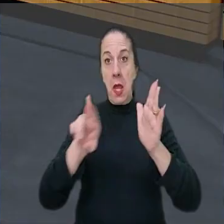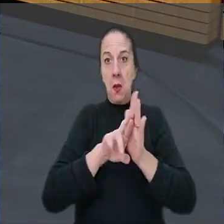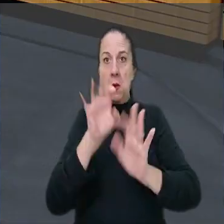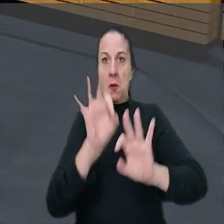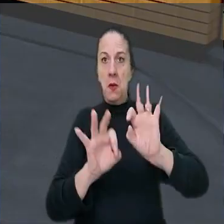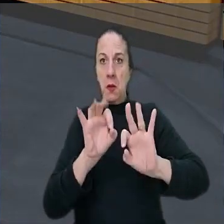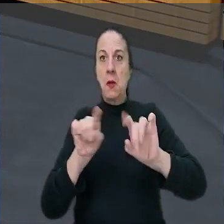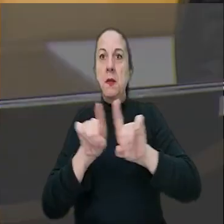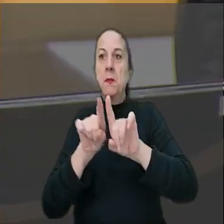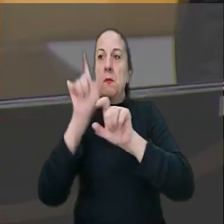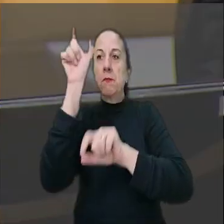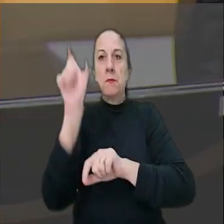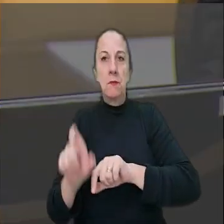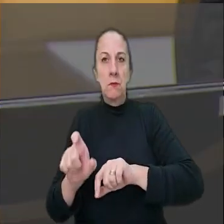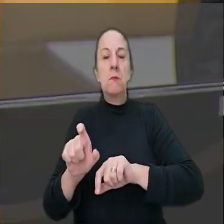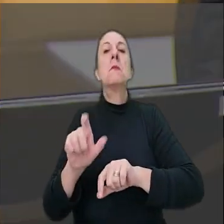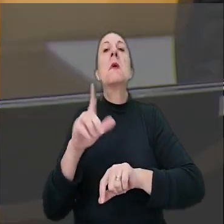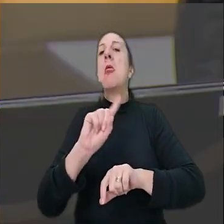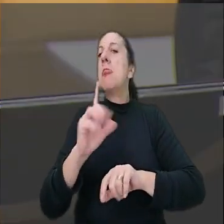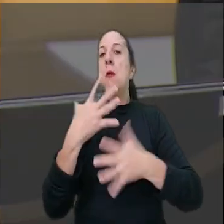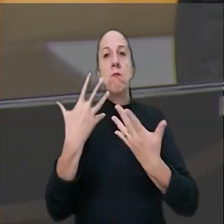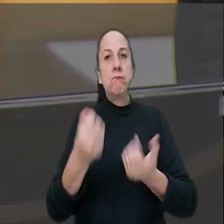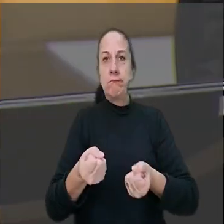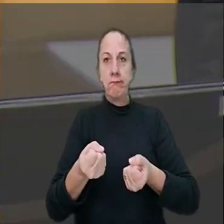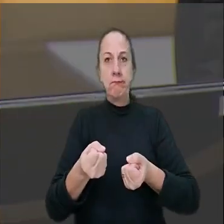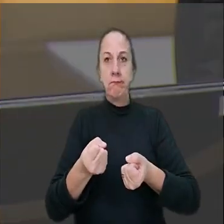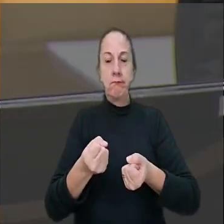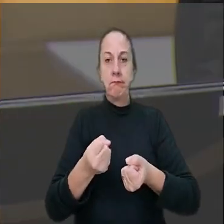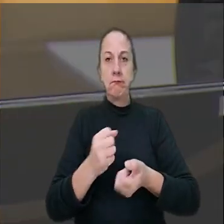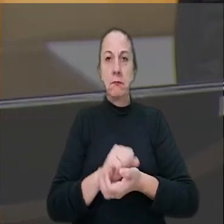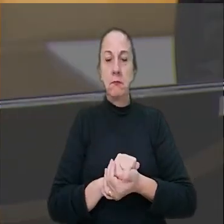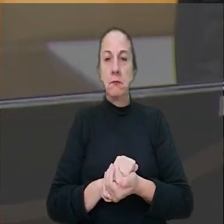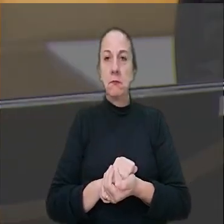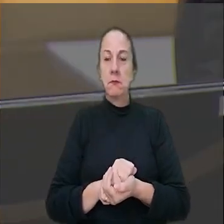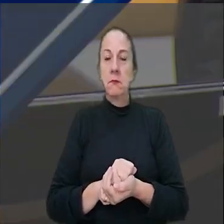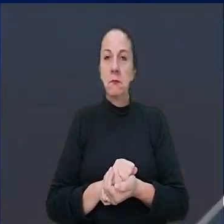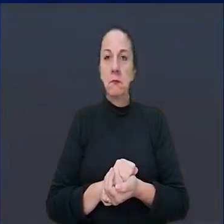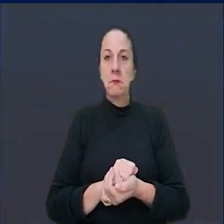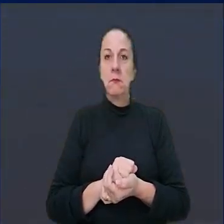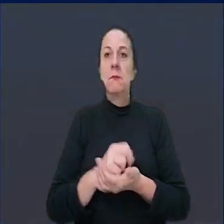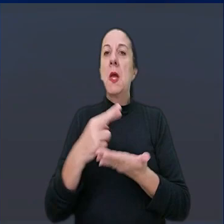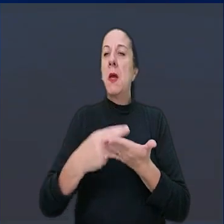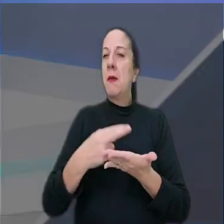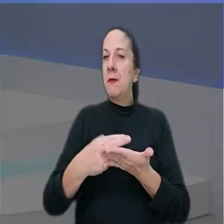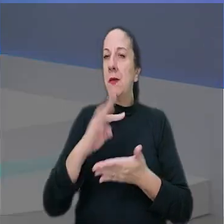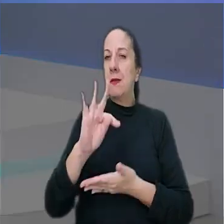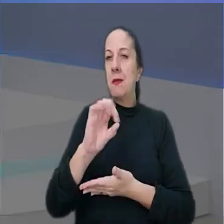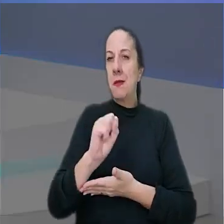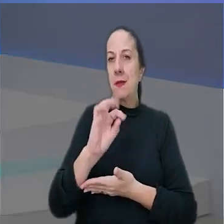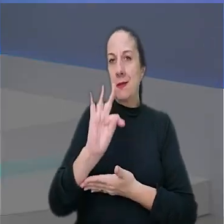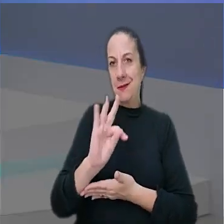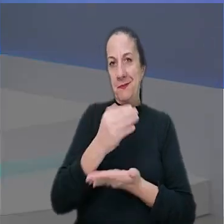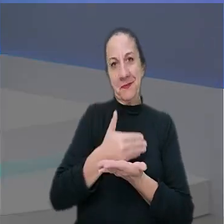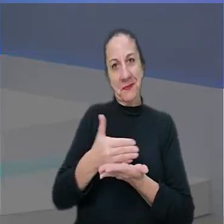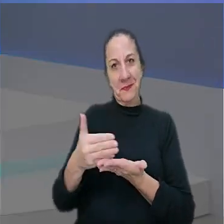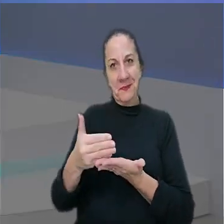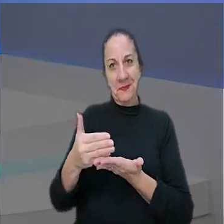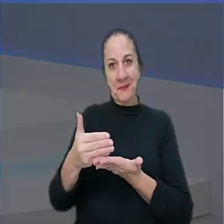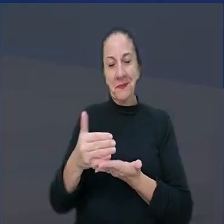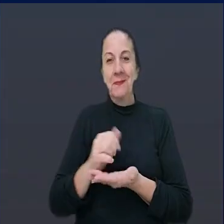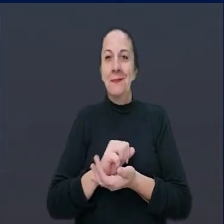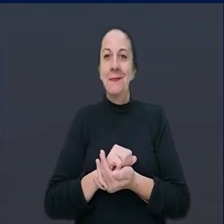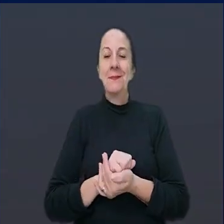em recuperação judicial e conferente é considerado inválido. O Revista TST está